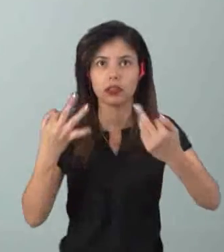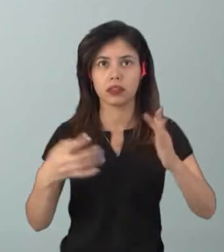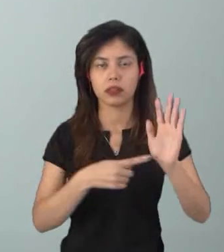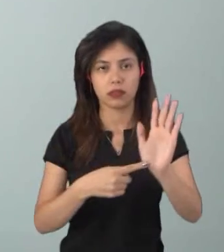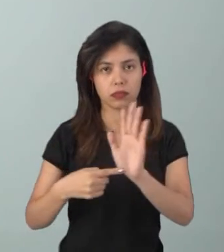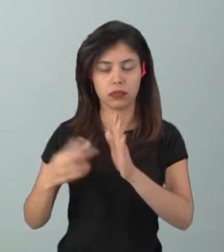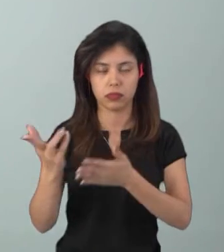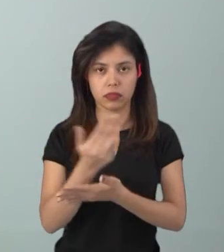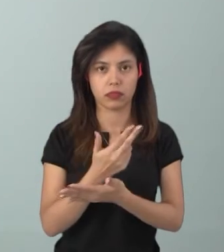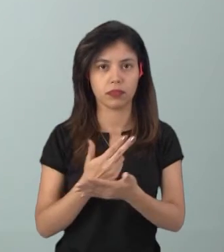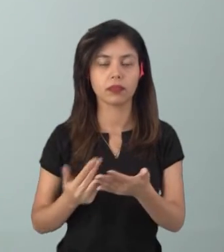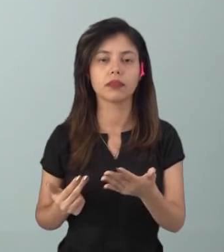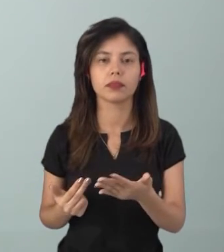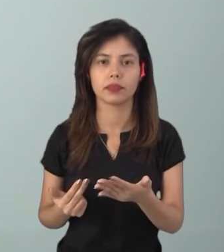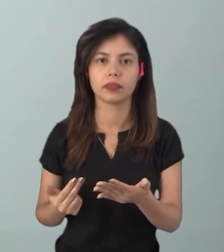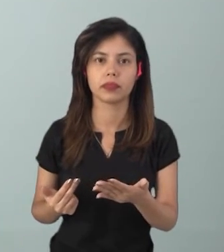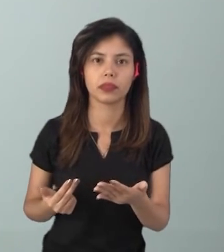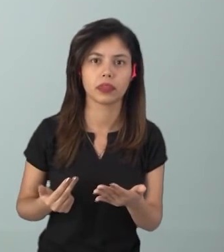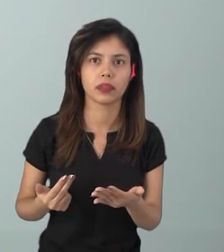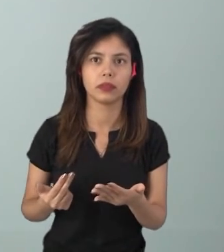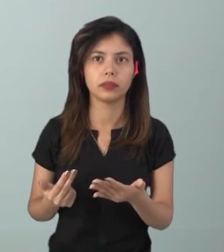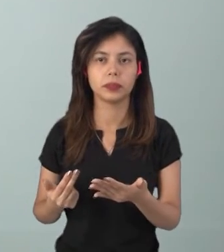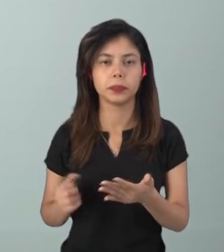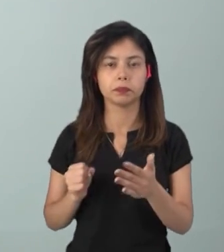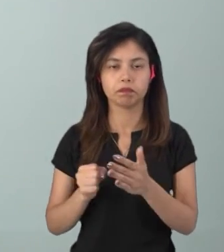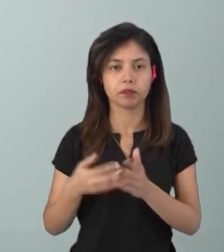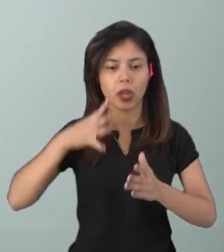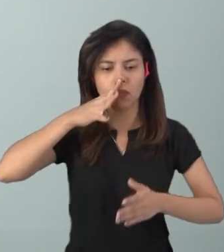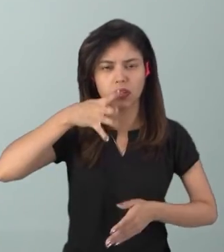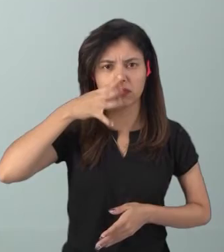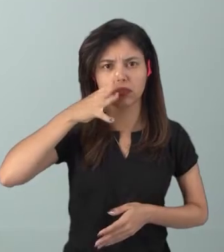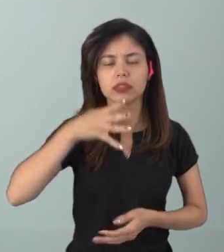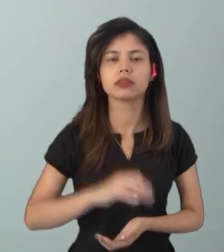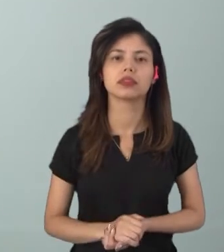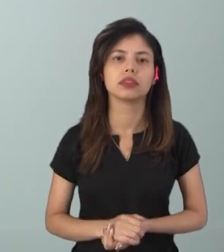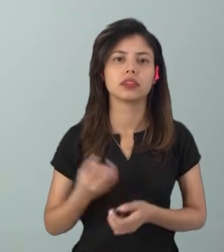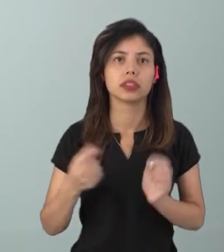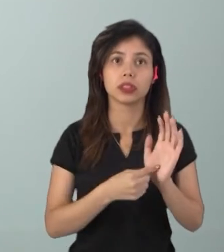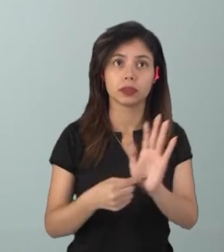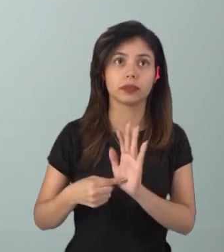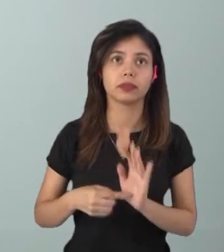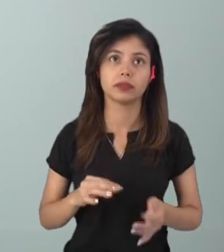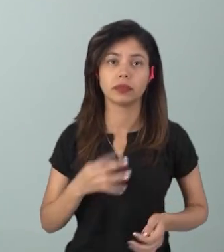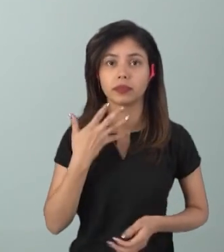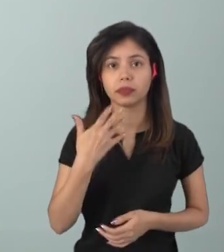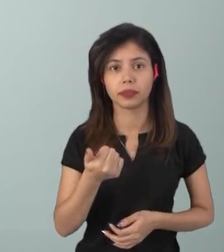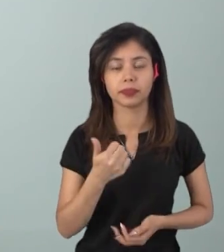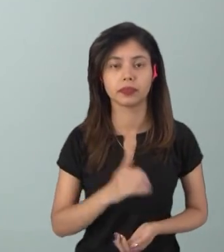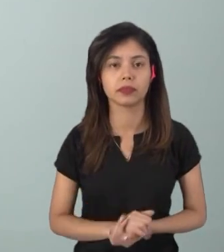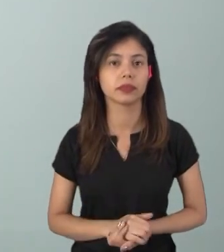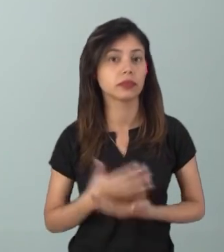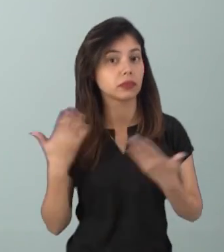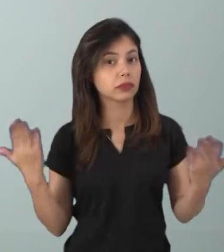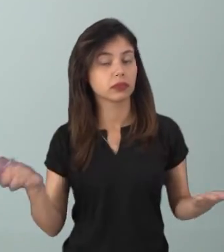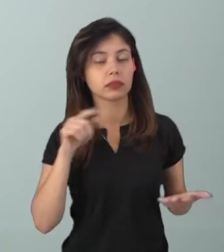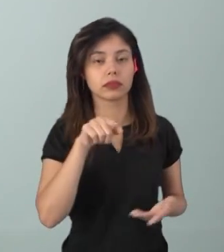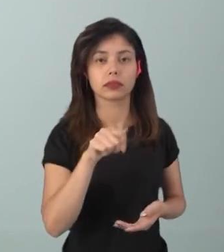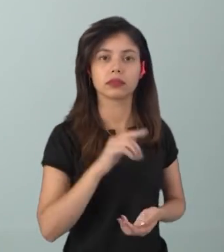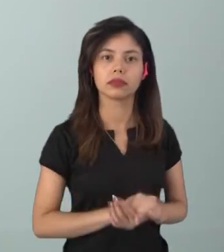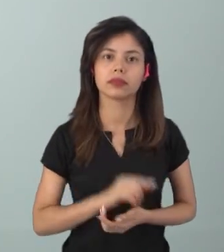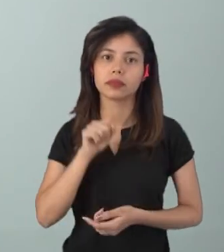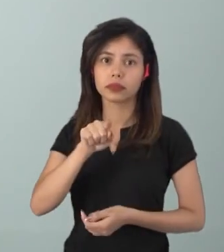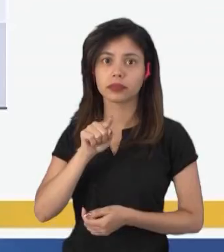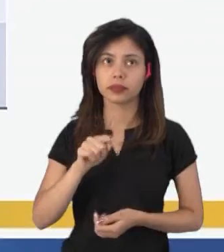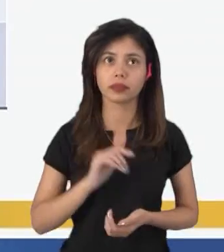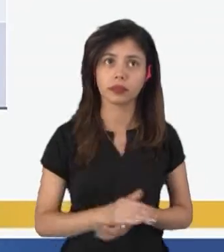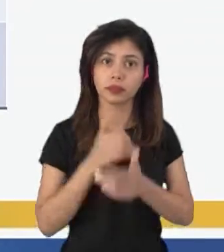obra de arte, né? Ela é muito crítica, né, na sua exposição. Tudo bem? Então, pessoal,